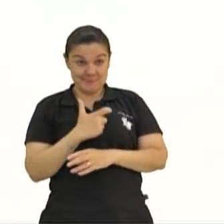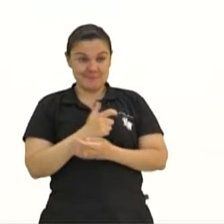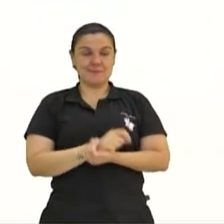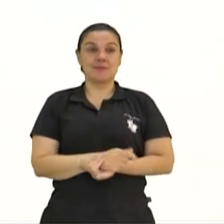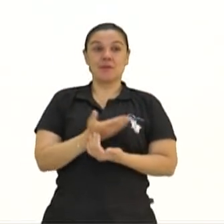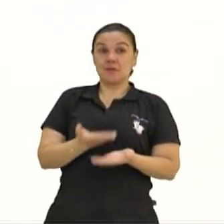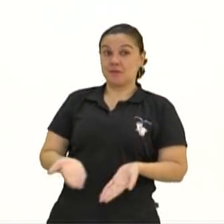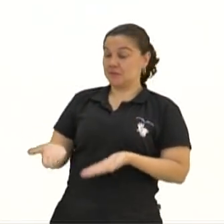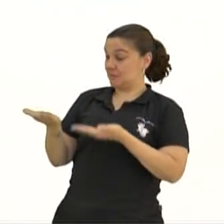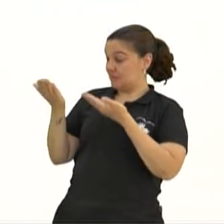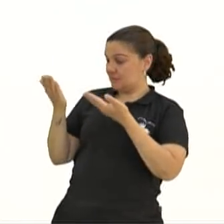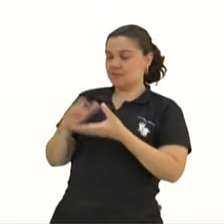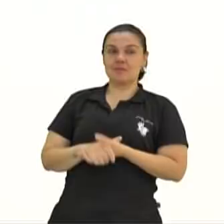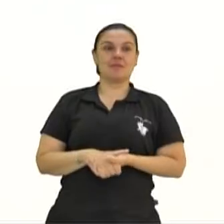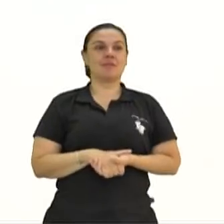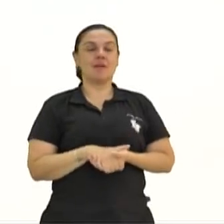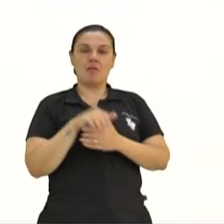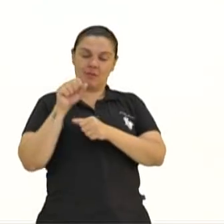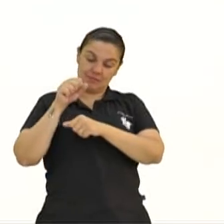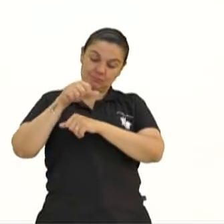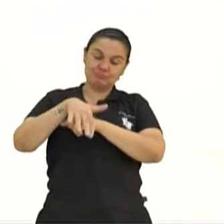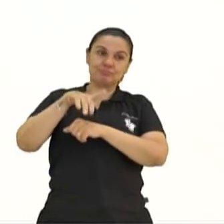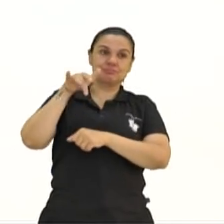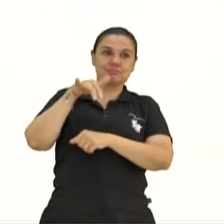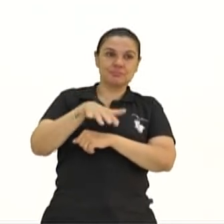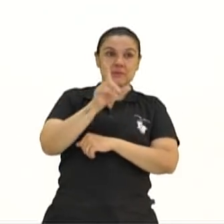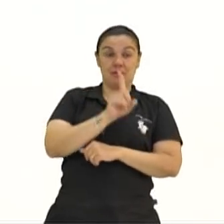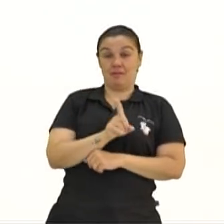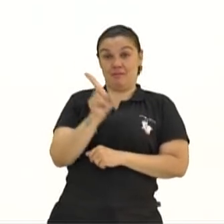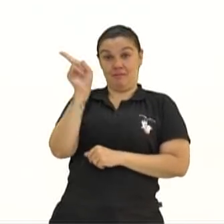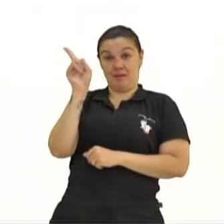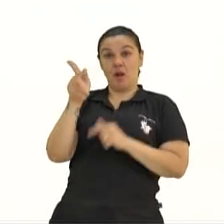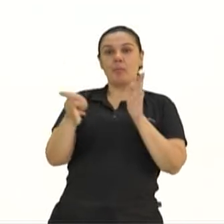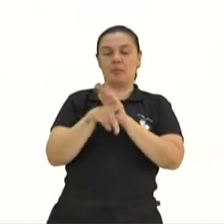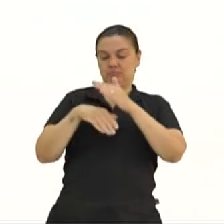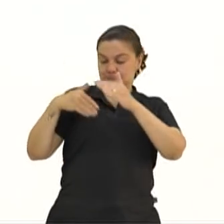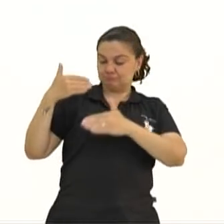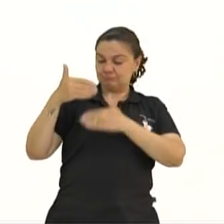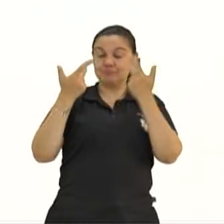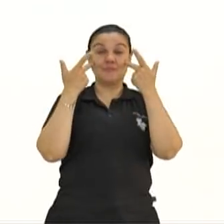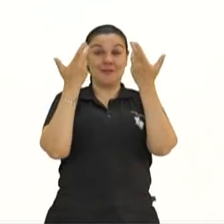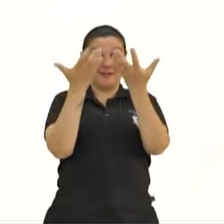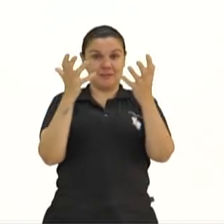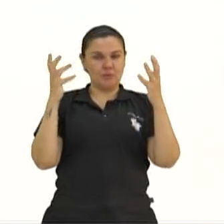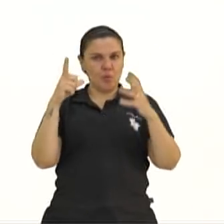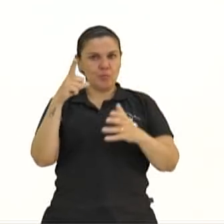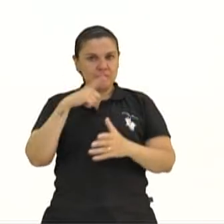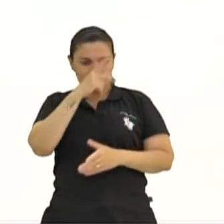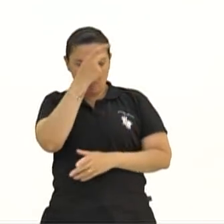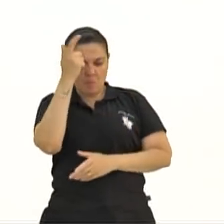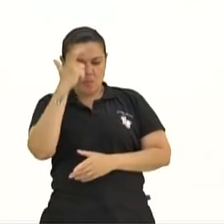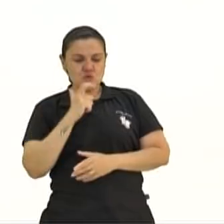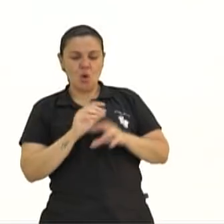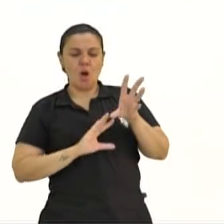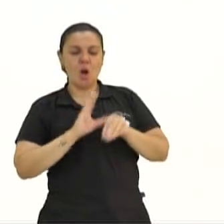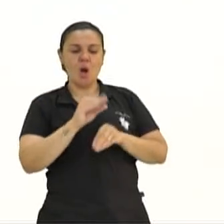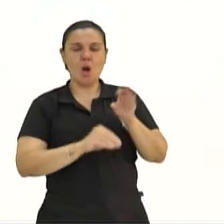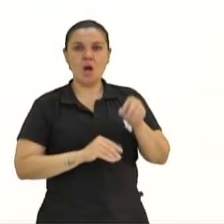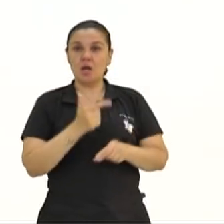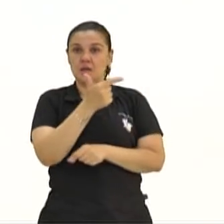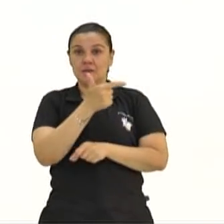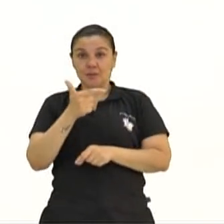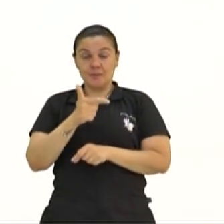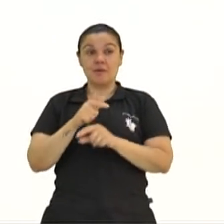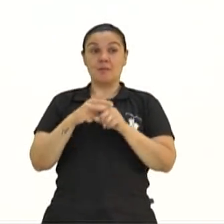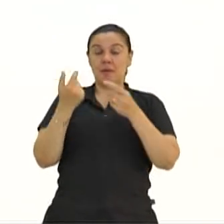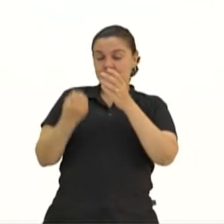humana. Observe que essa cachoeira, ela se formou por processos naturais. Não houve a ação humana